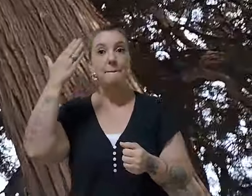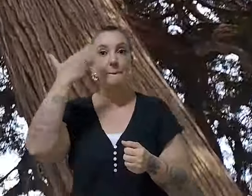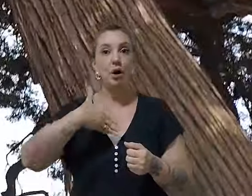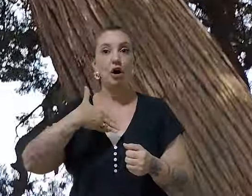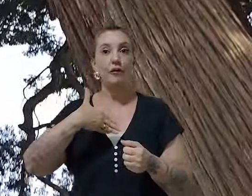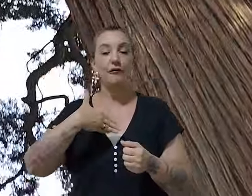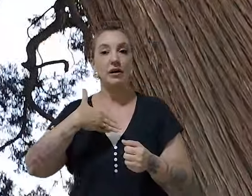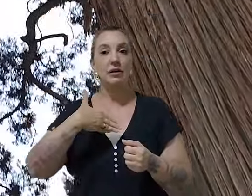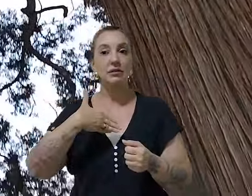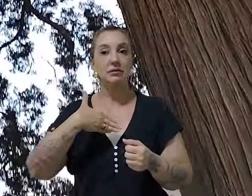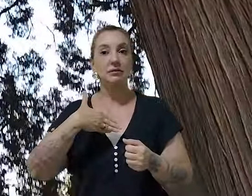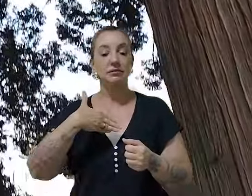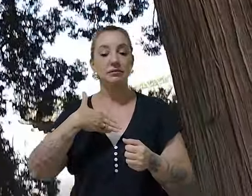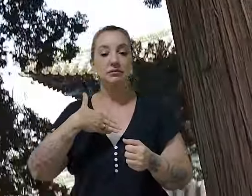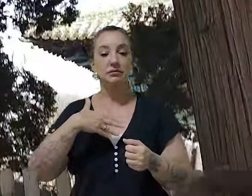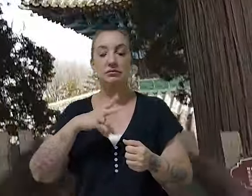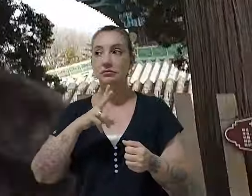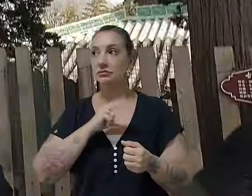que...